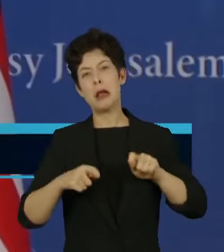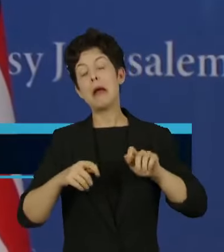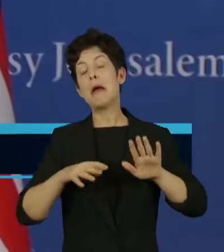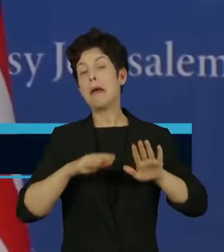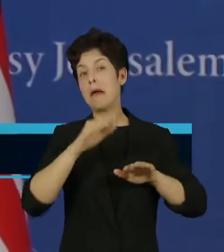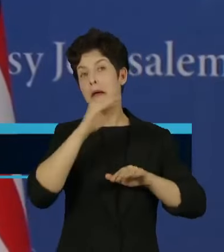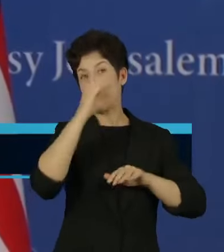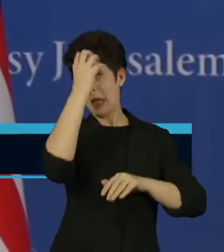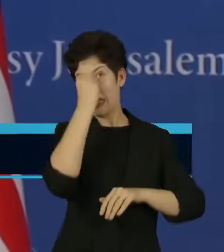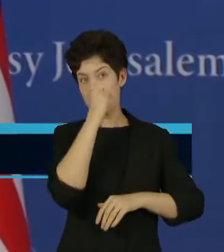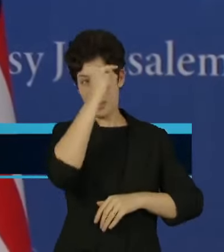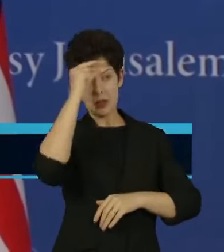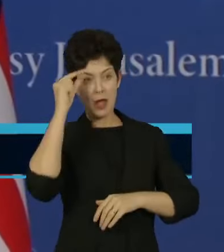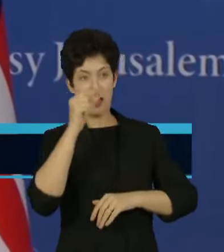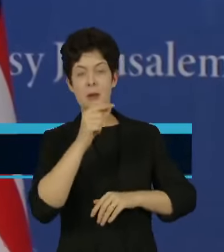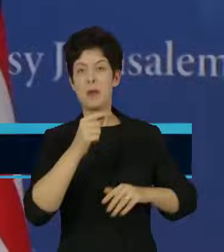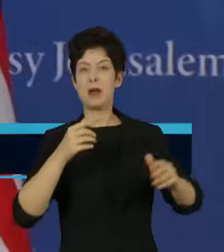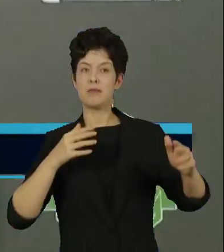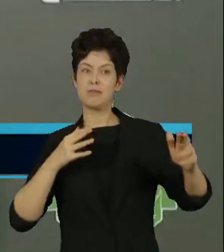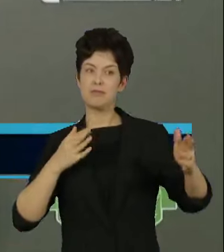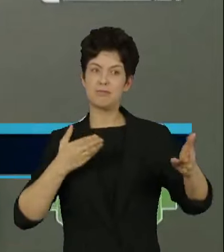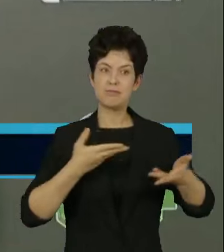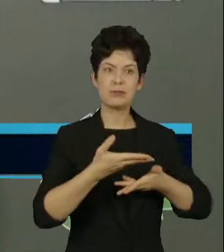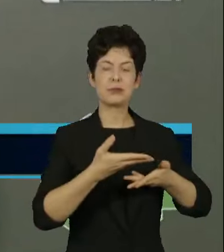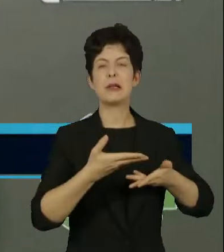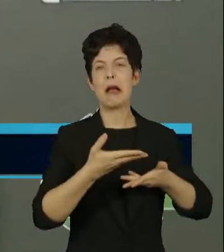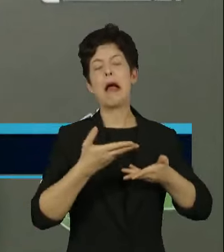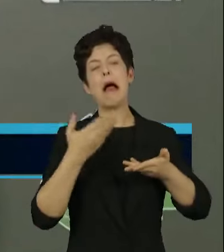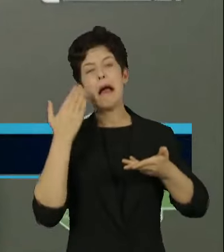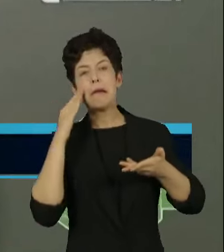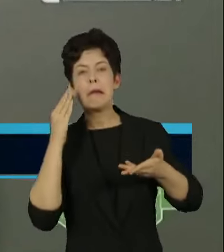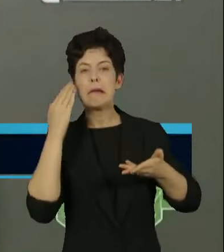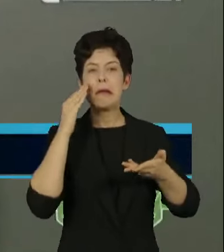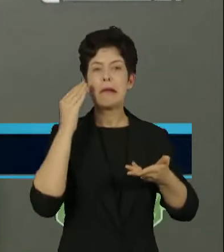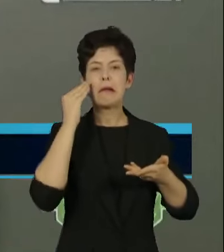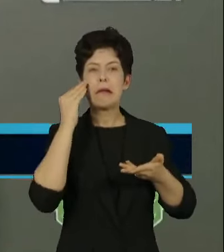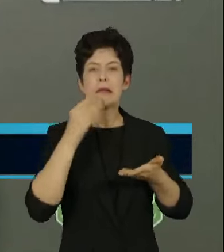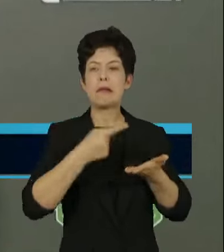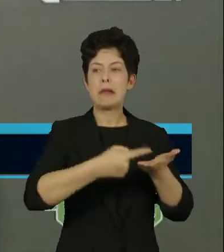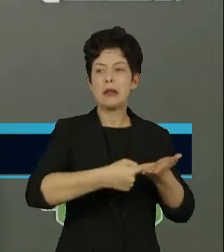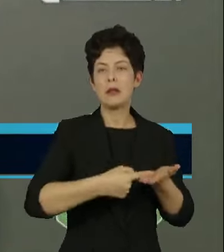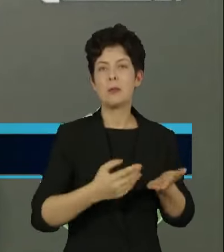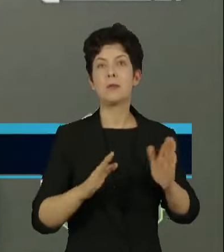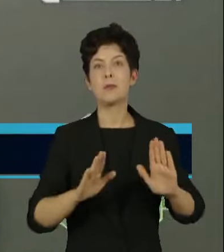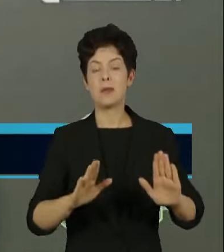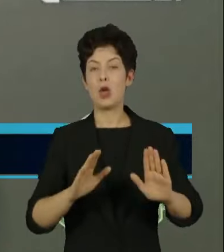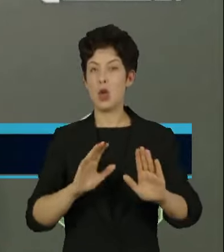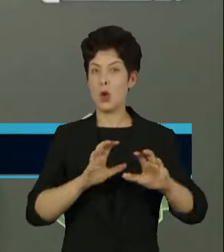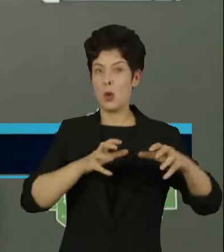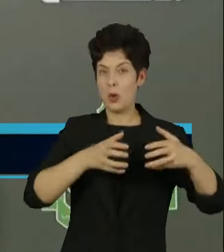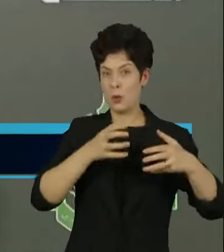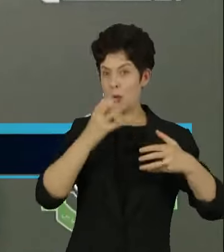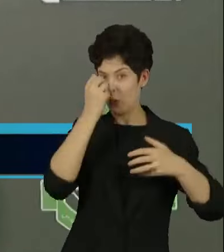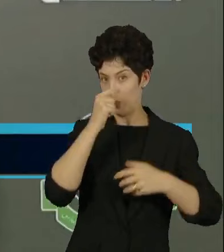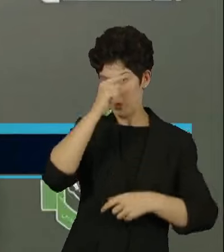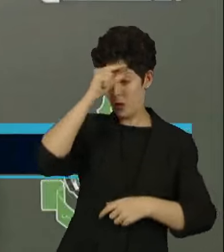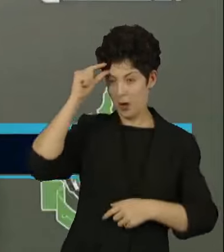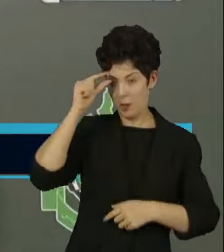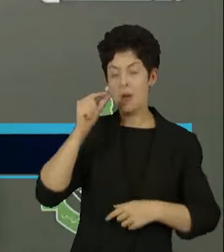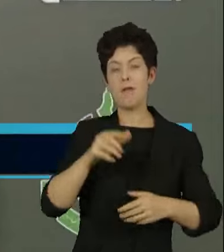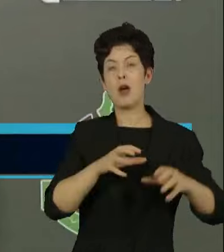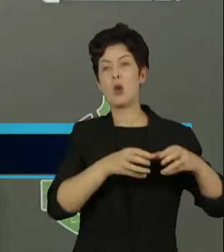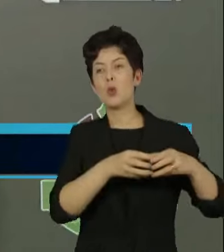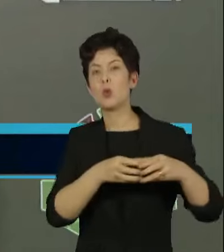ramaz abriu espaço para o entendimento o grupo extremista confirmou que vai enviar uma delegação ao Egito